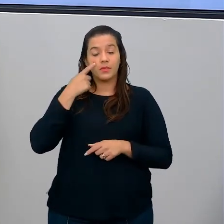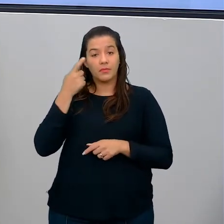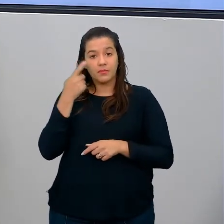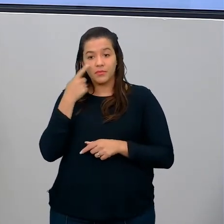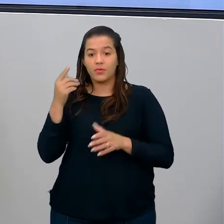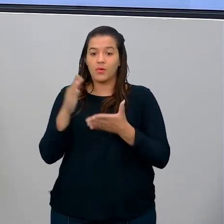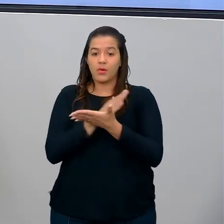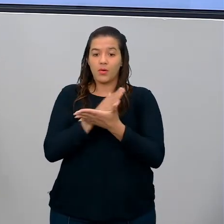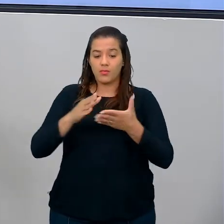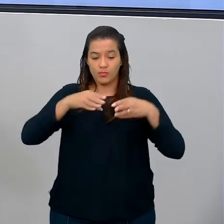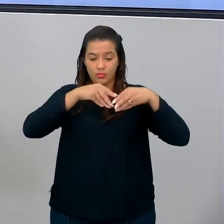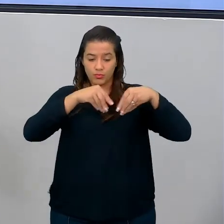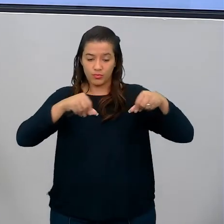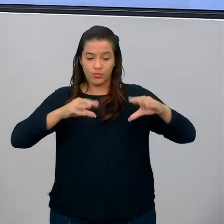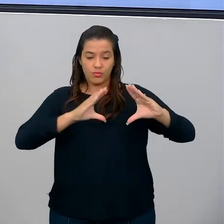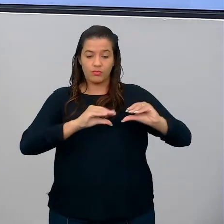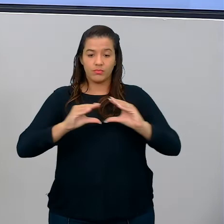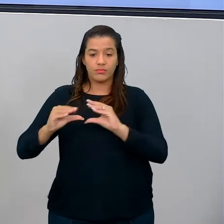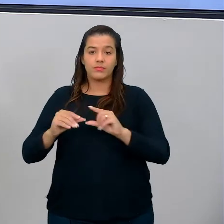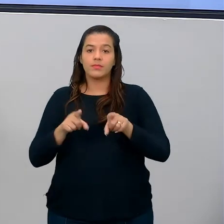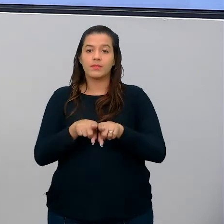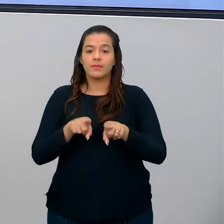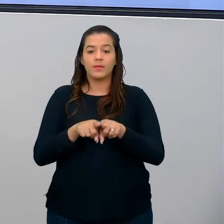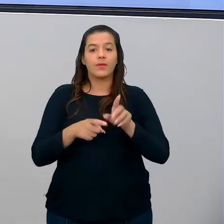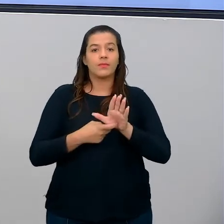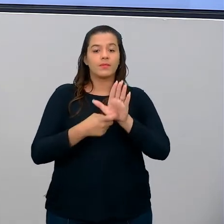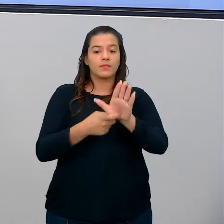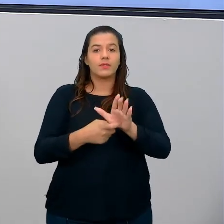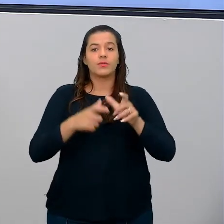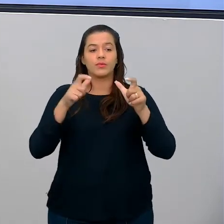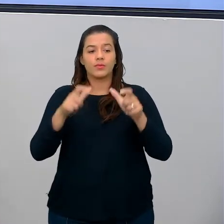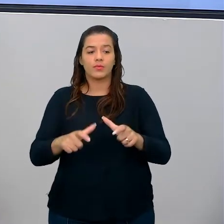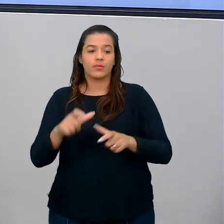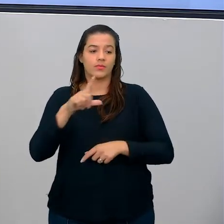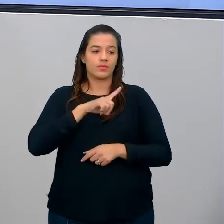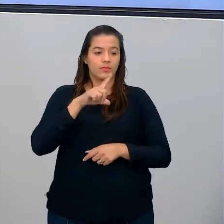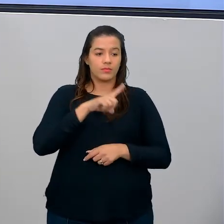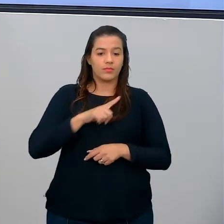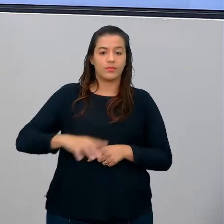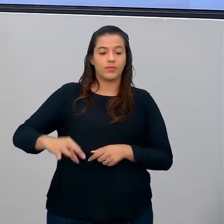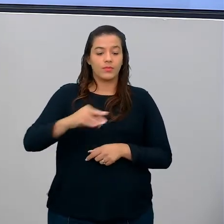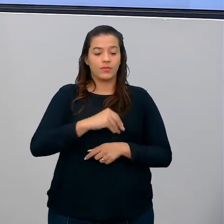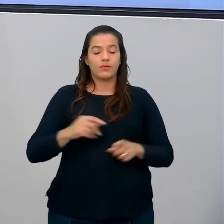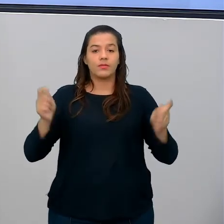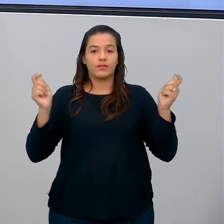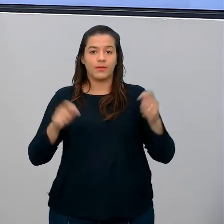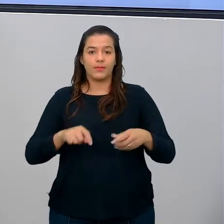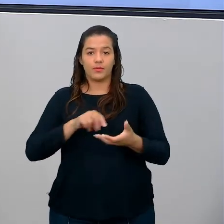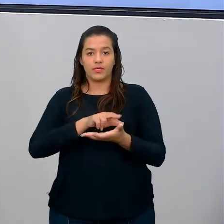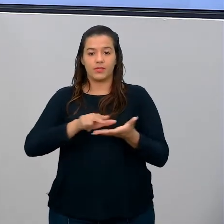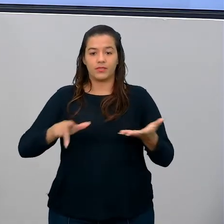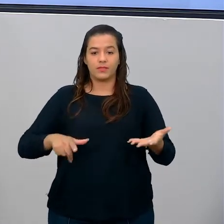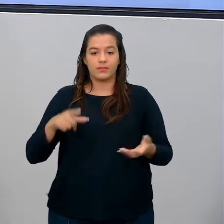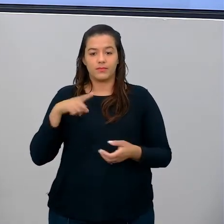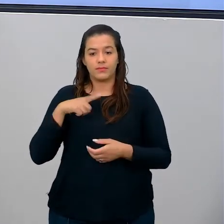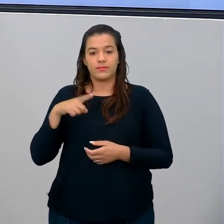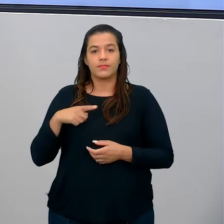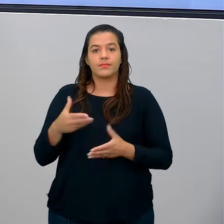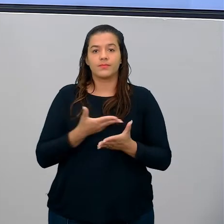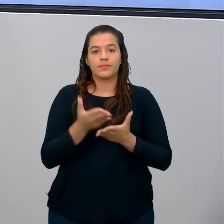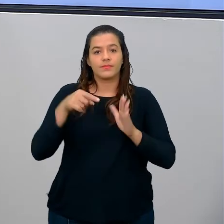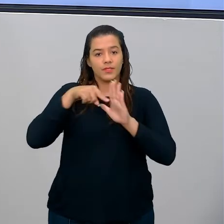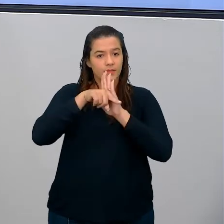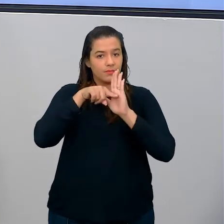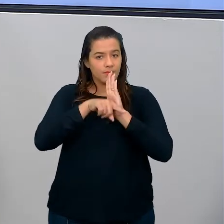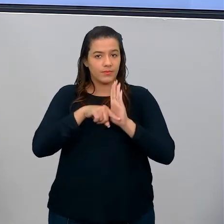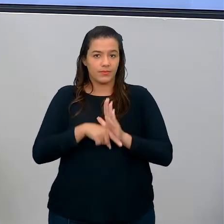do solo também, então como ele se apresenta e o local que ele está, então é bem bacana, e se vocês quiserem